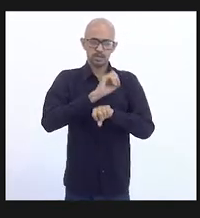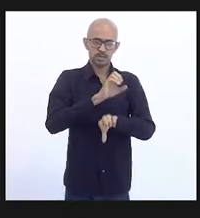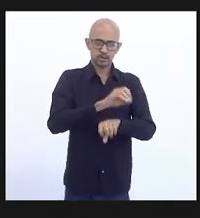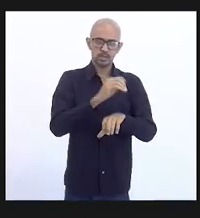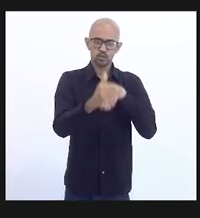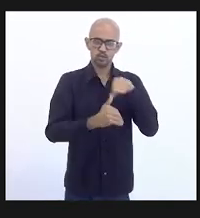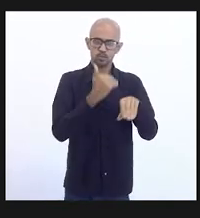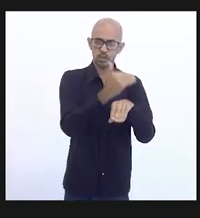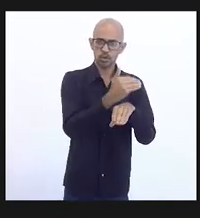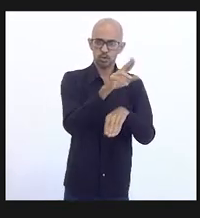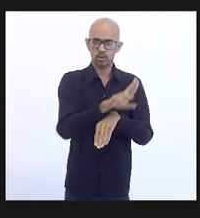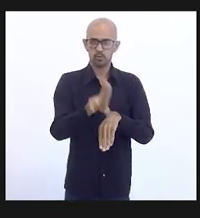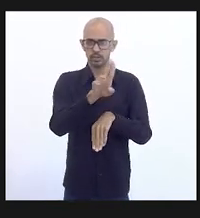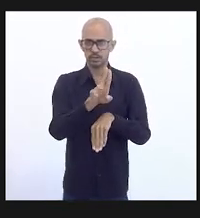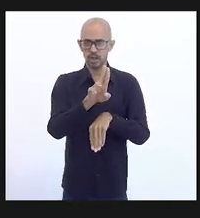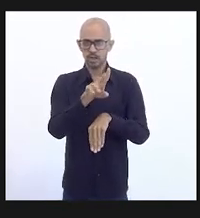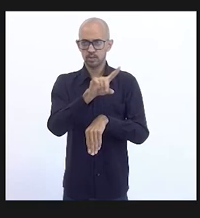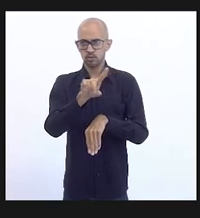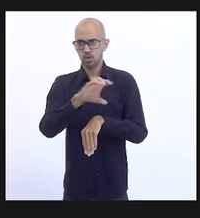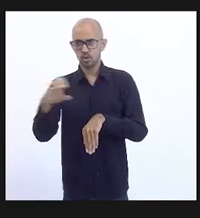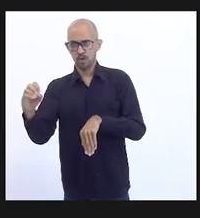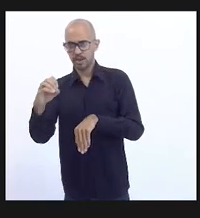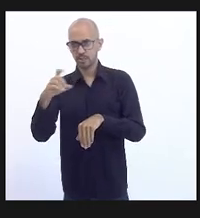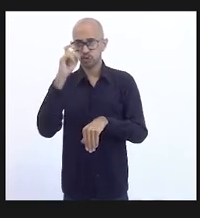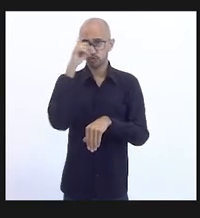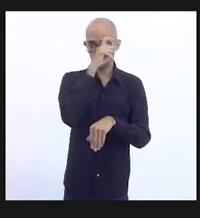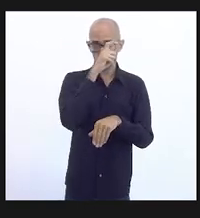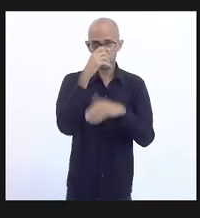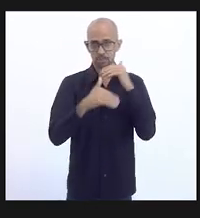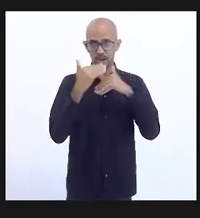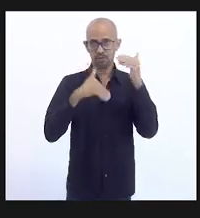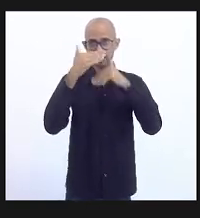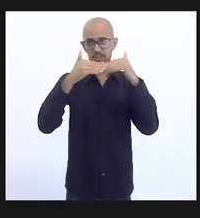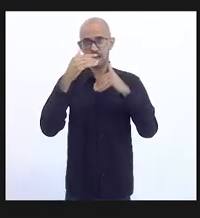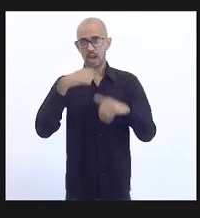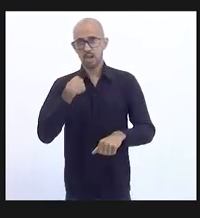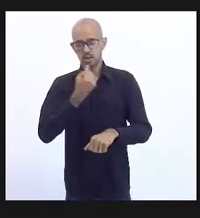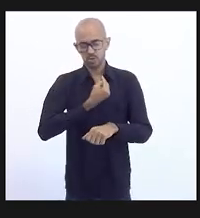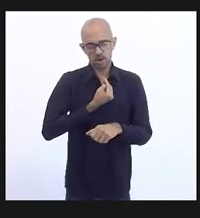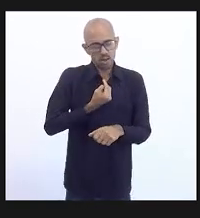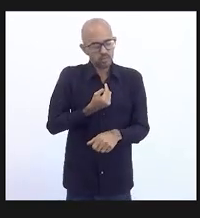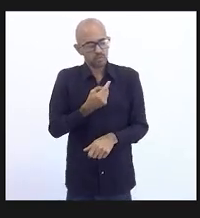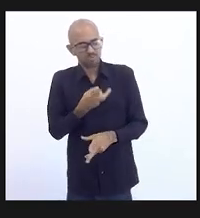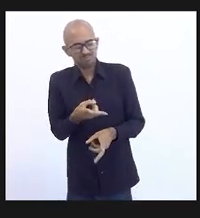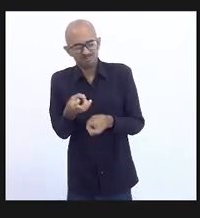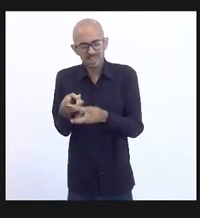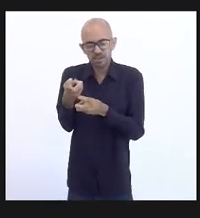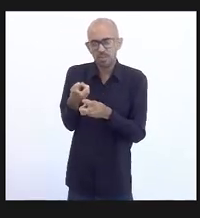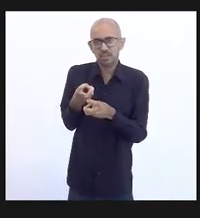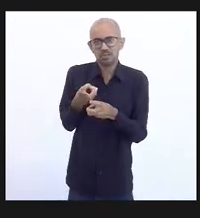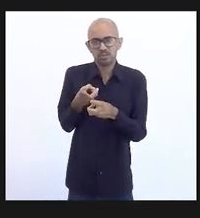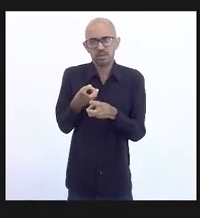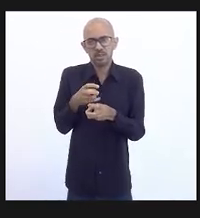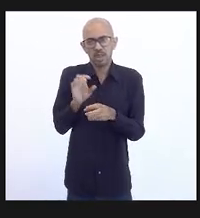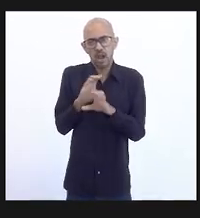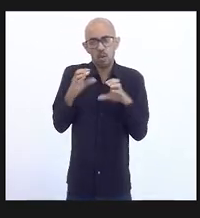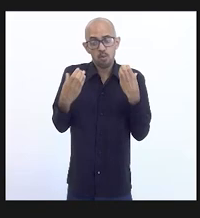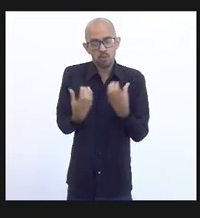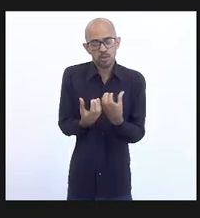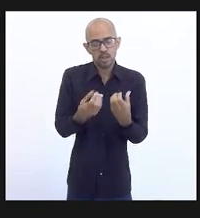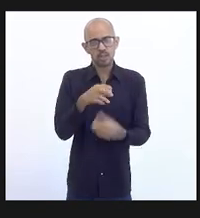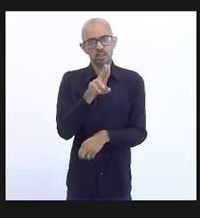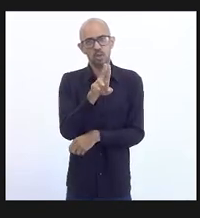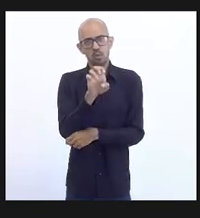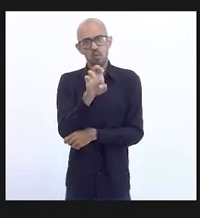e de muita dificuldade para avançar nessa luta, a gente vem se convencendo de que a comunidade da UESO